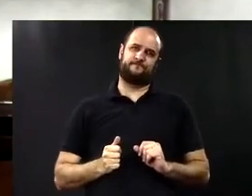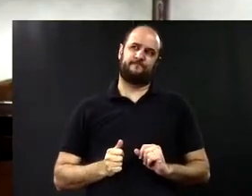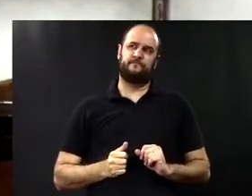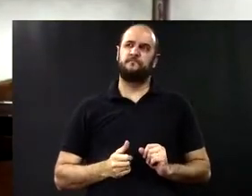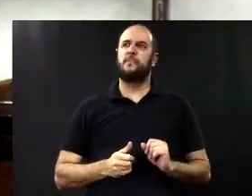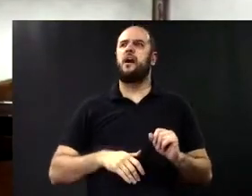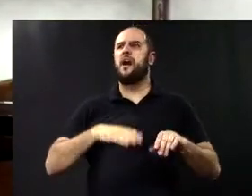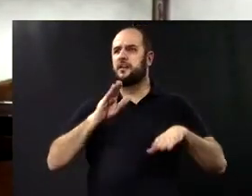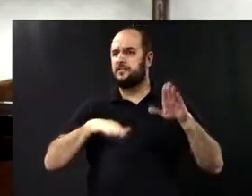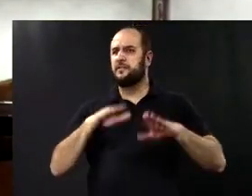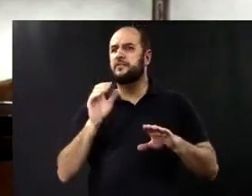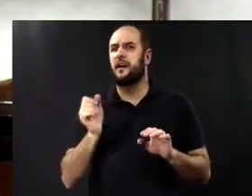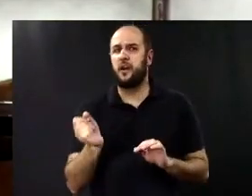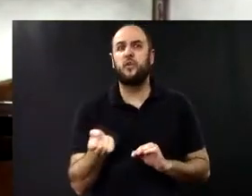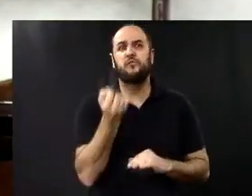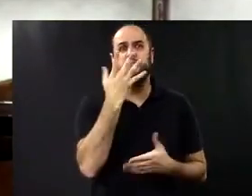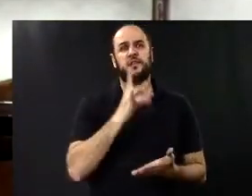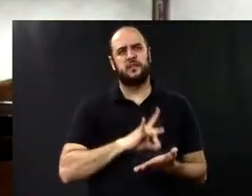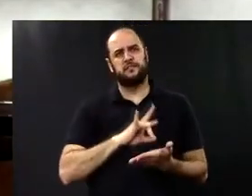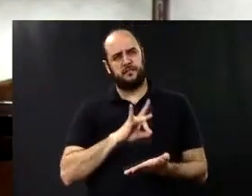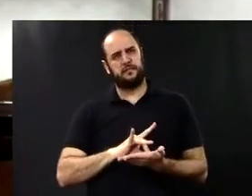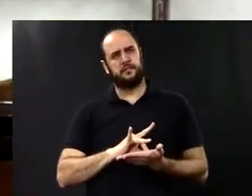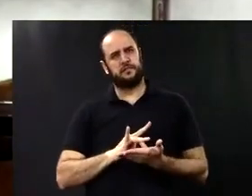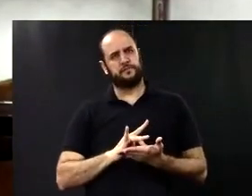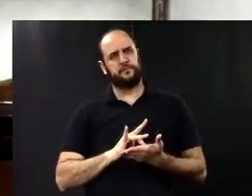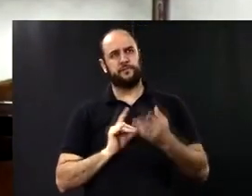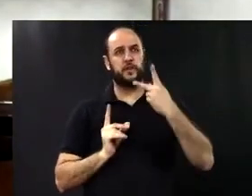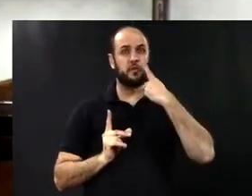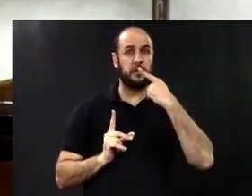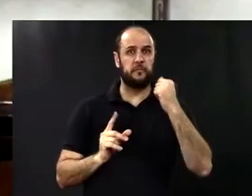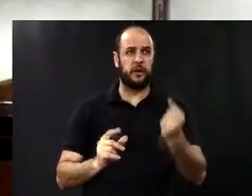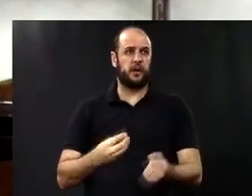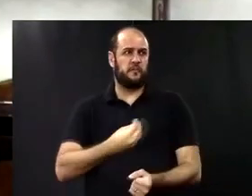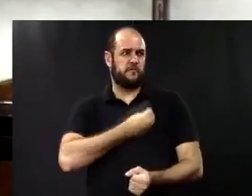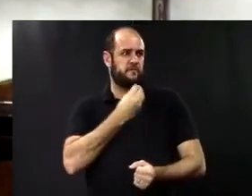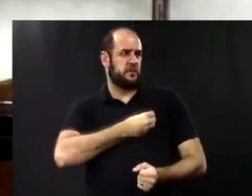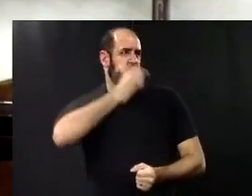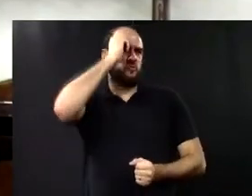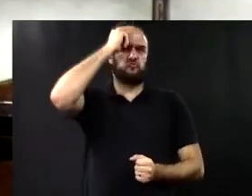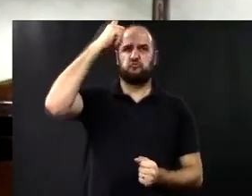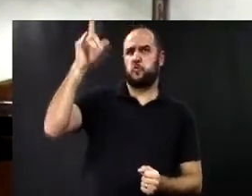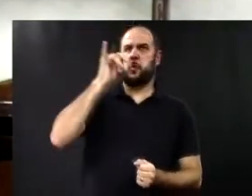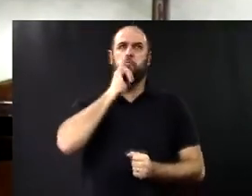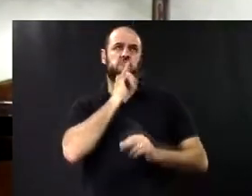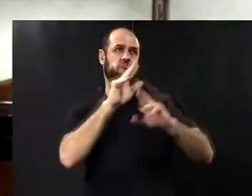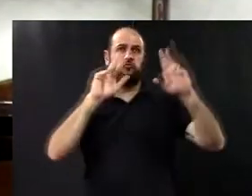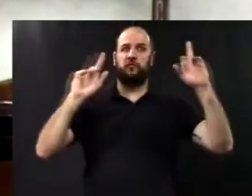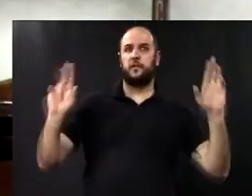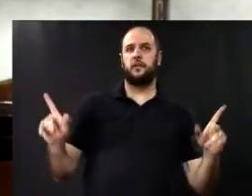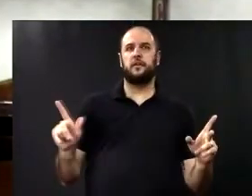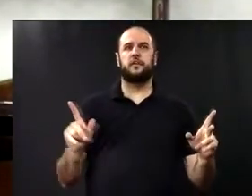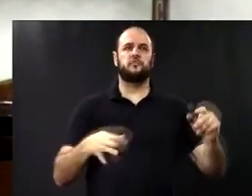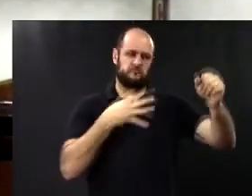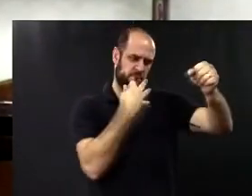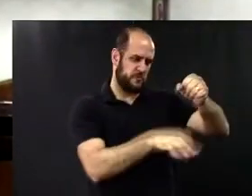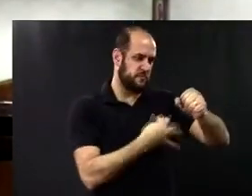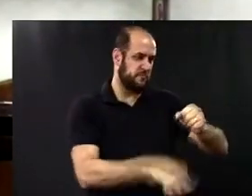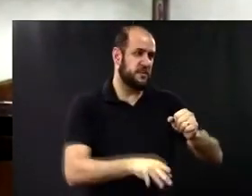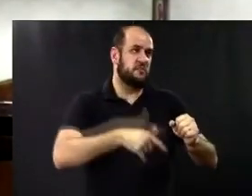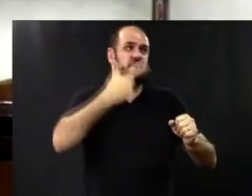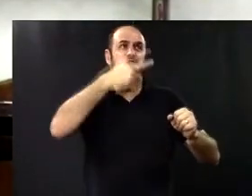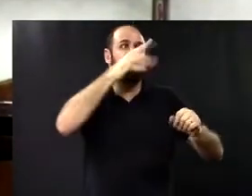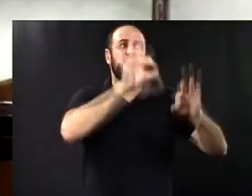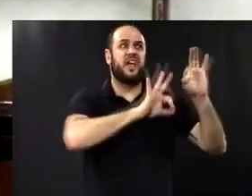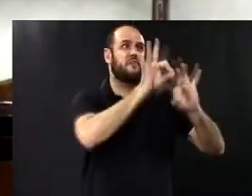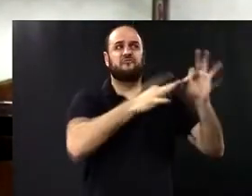vezes acontece. Às vezes os pais, por questão de tradição, cultura, modelo de vida, disciplinam seus filhos sem muita razão